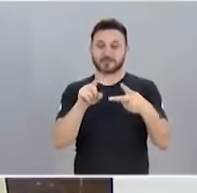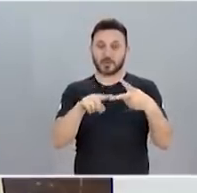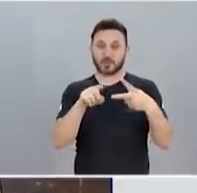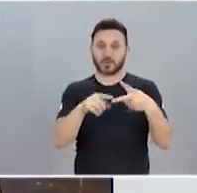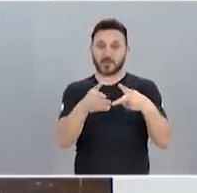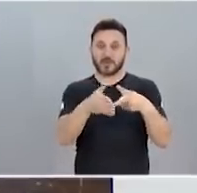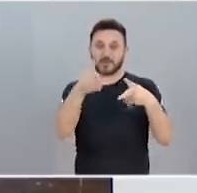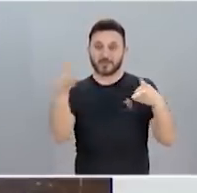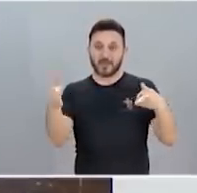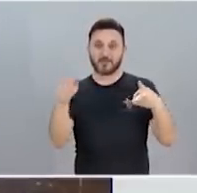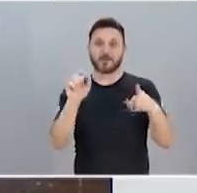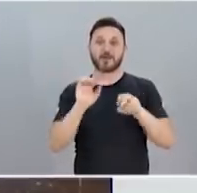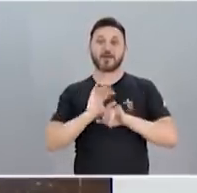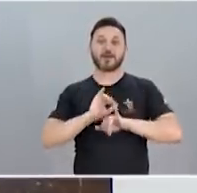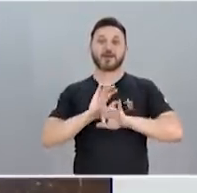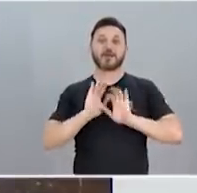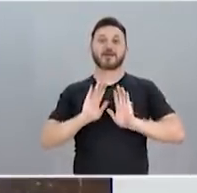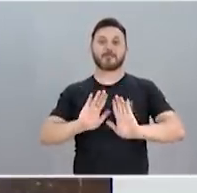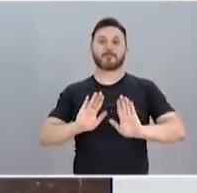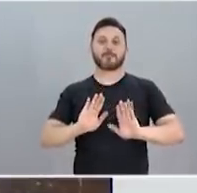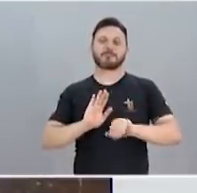Santas Chagas de Nosso Senhor.